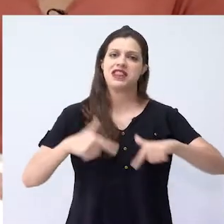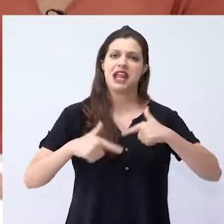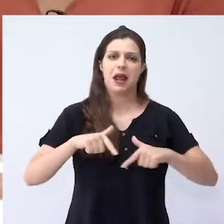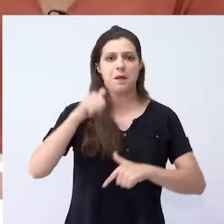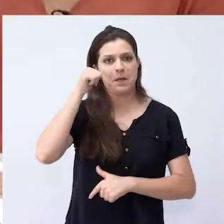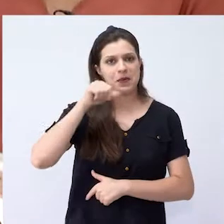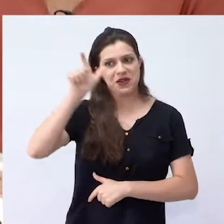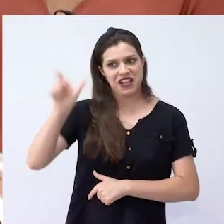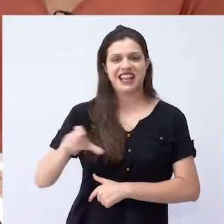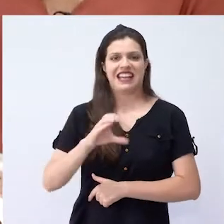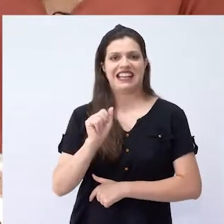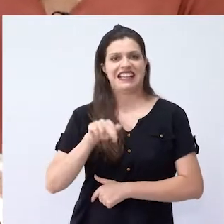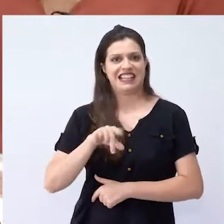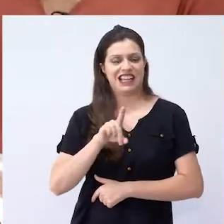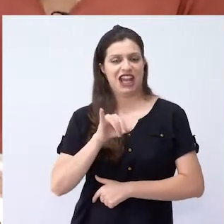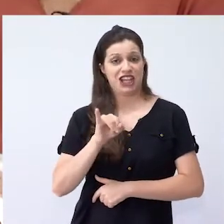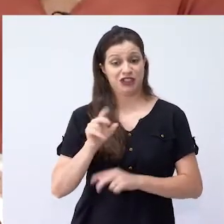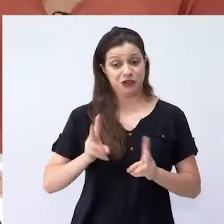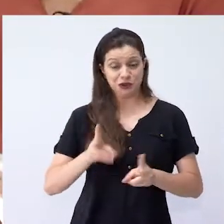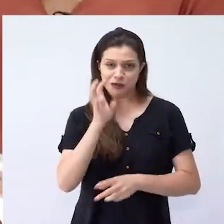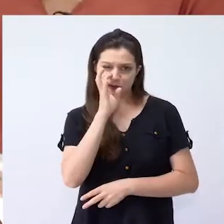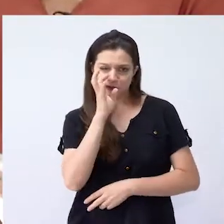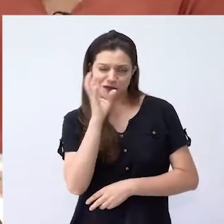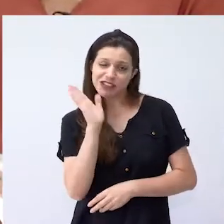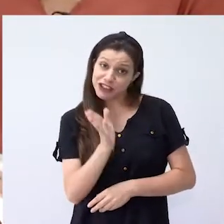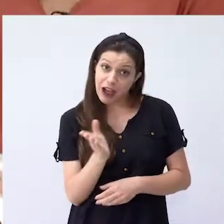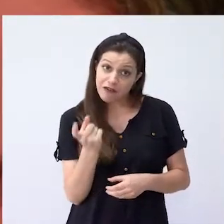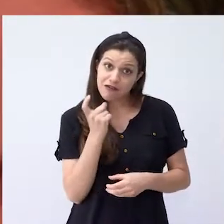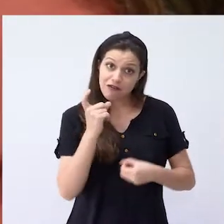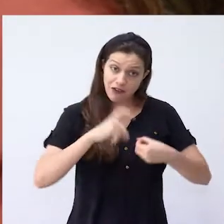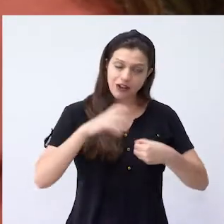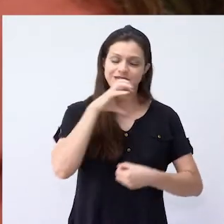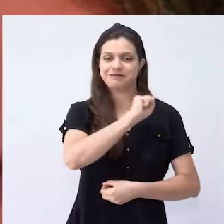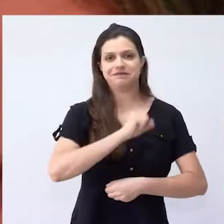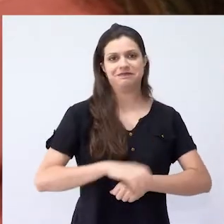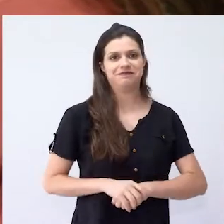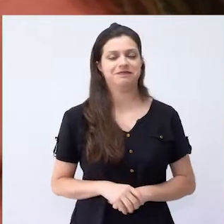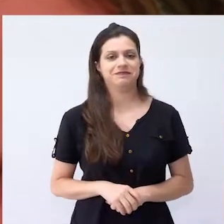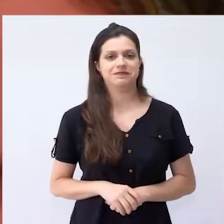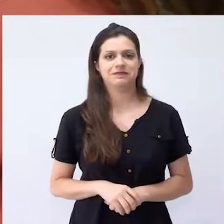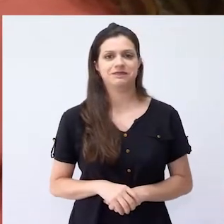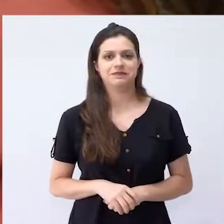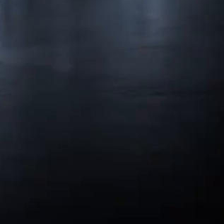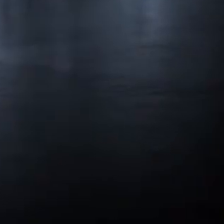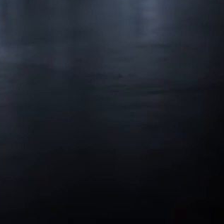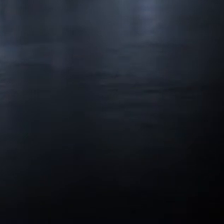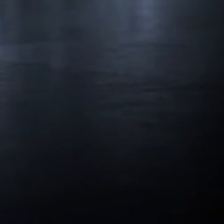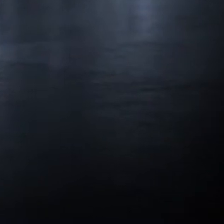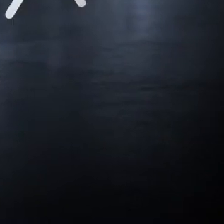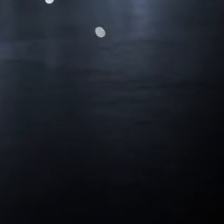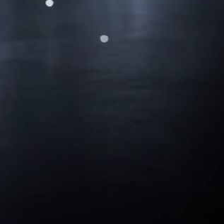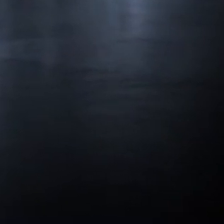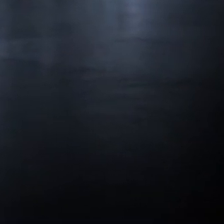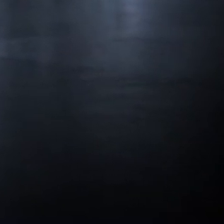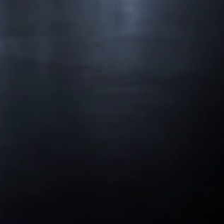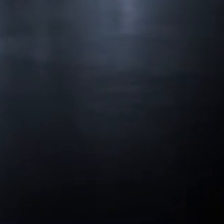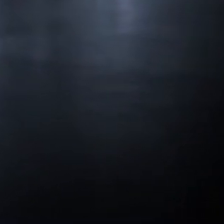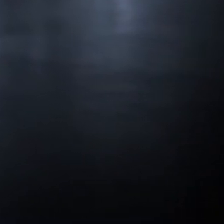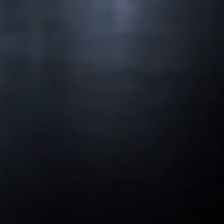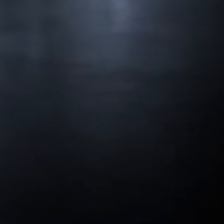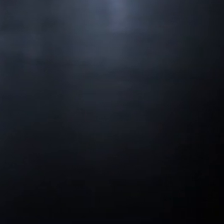dos procuradores do trabalho, a doutora Cândice Arósio. Não perca, a gente volta daqui a pouco.